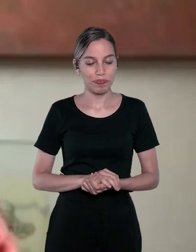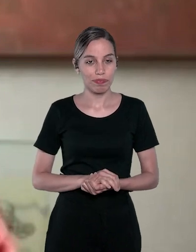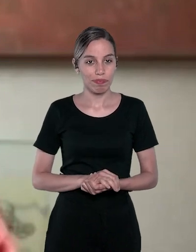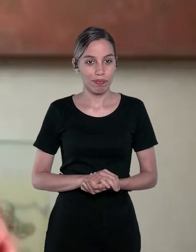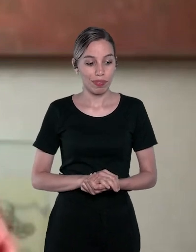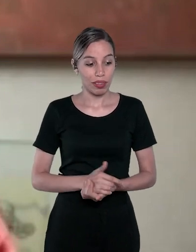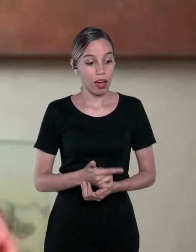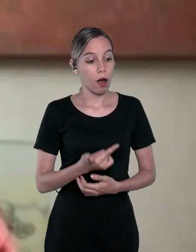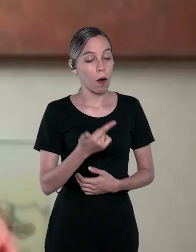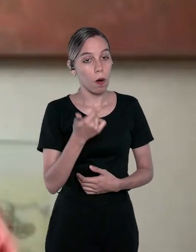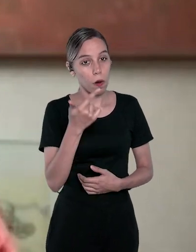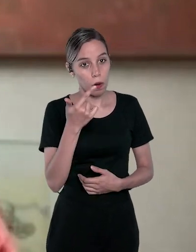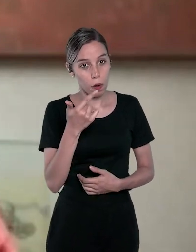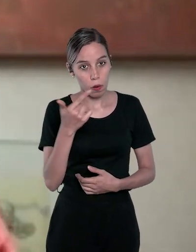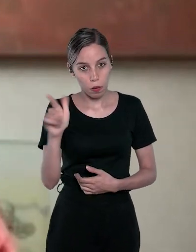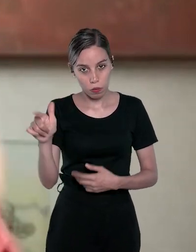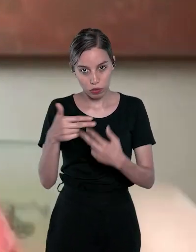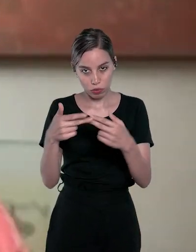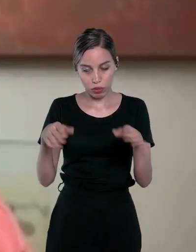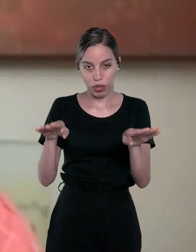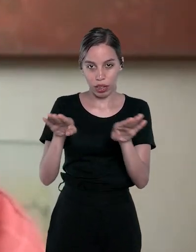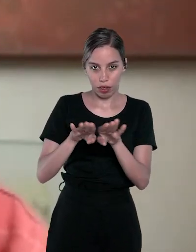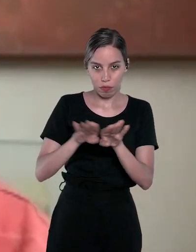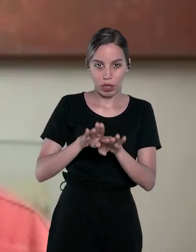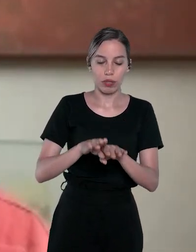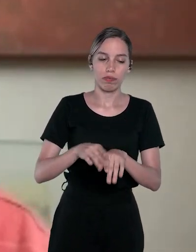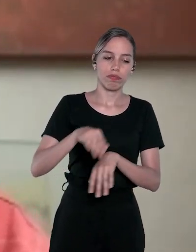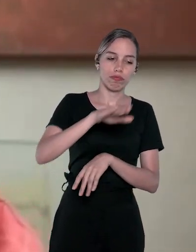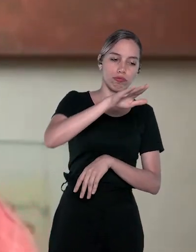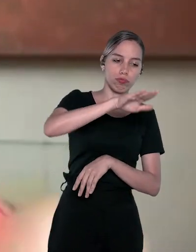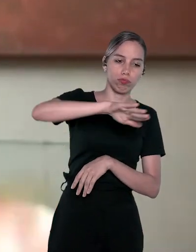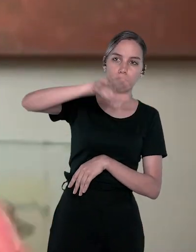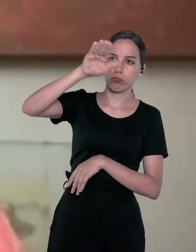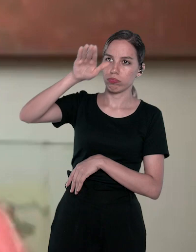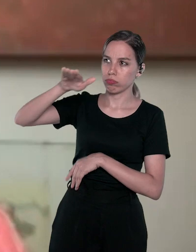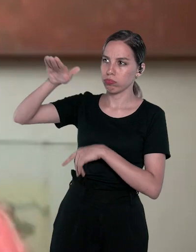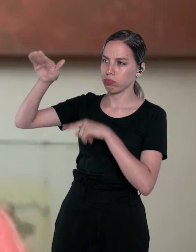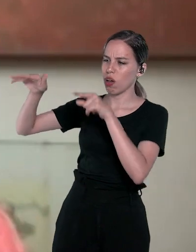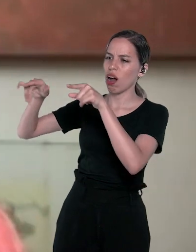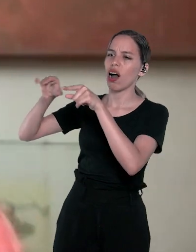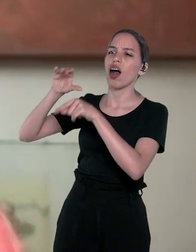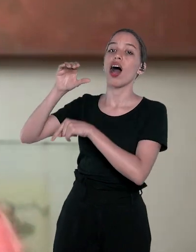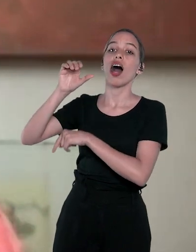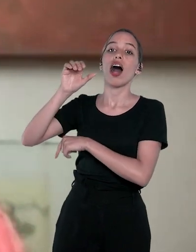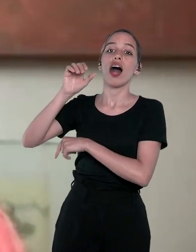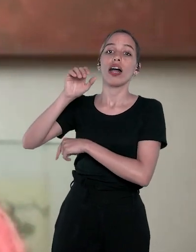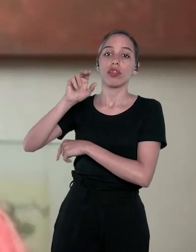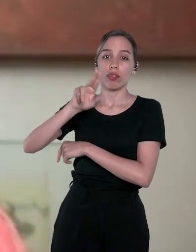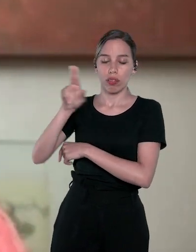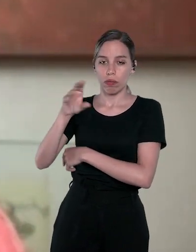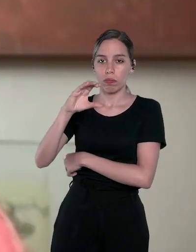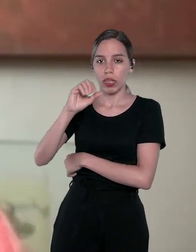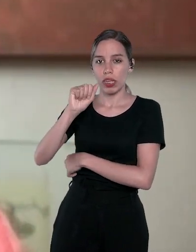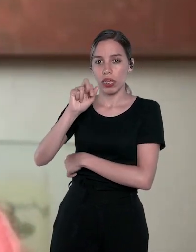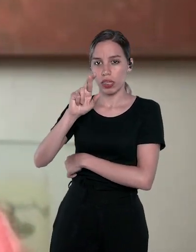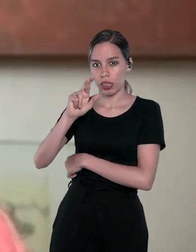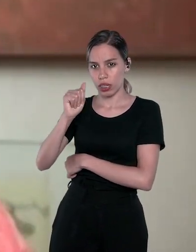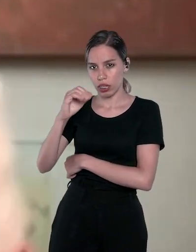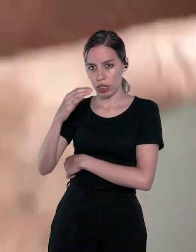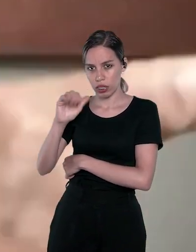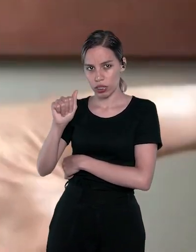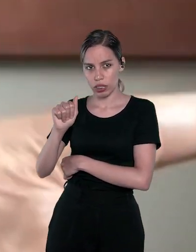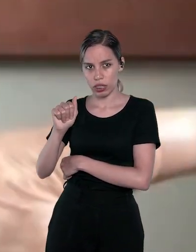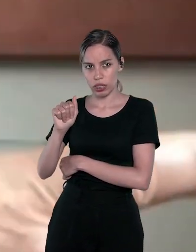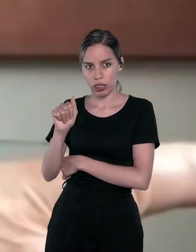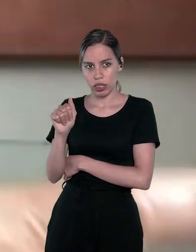outra particularidade é a Serra do Caraça, que corresponde, na minha mitologia particular, ao